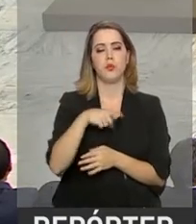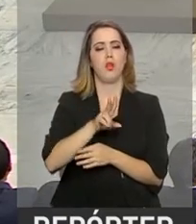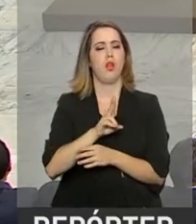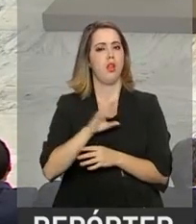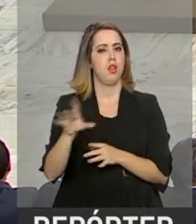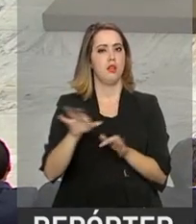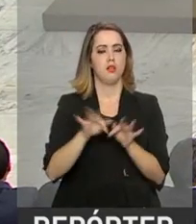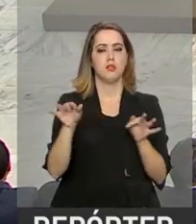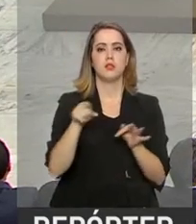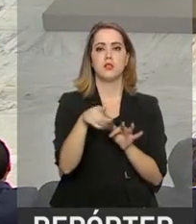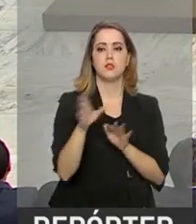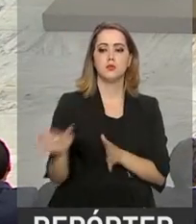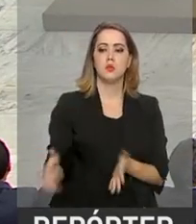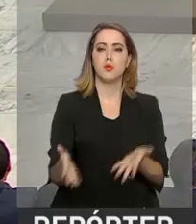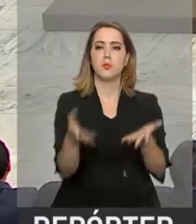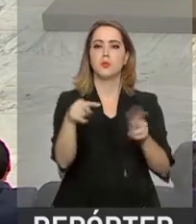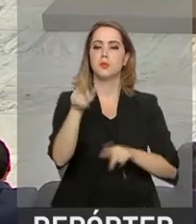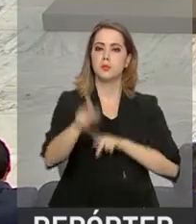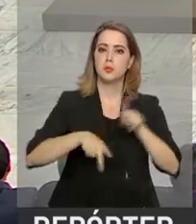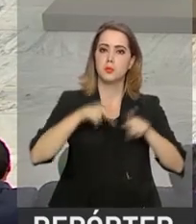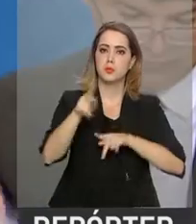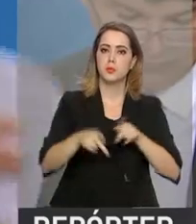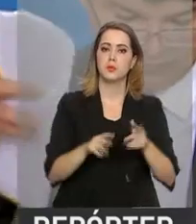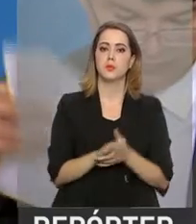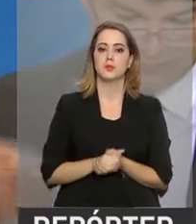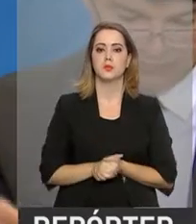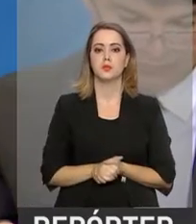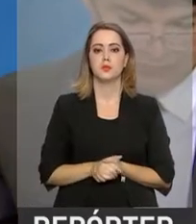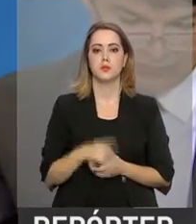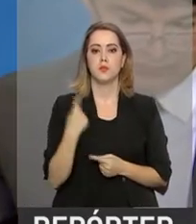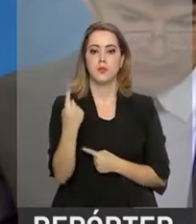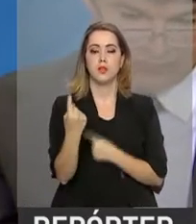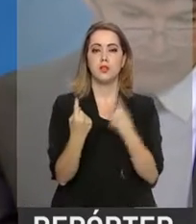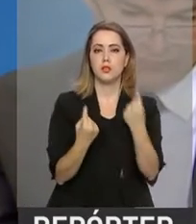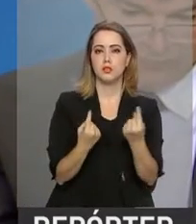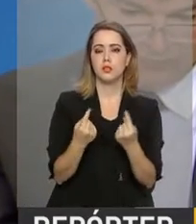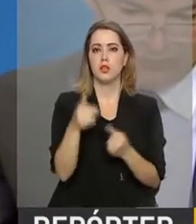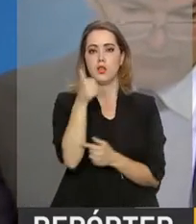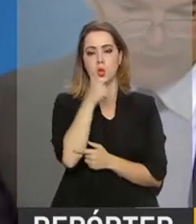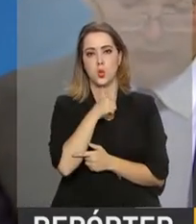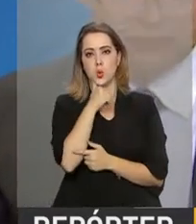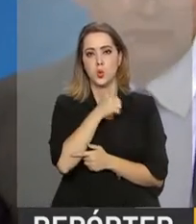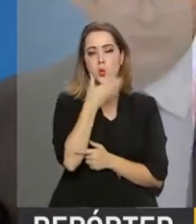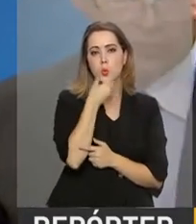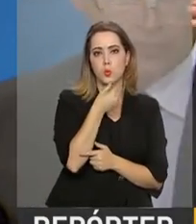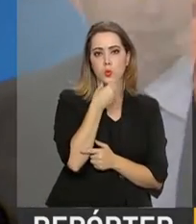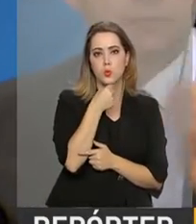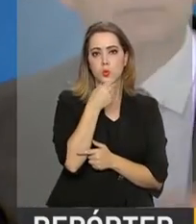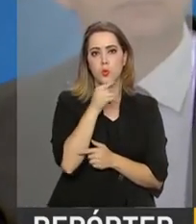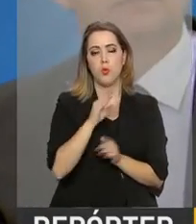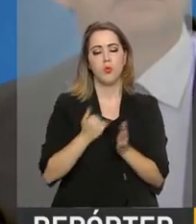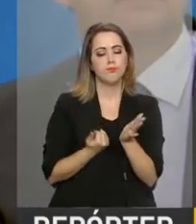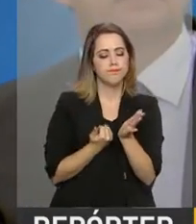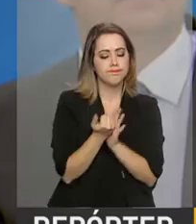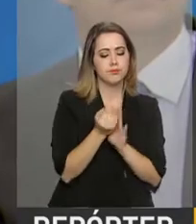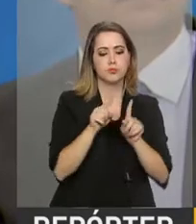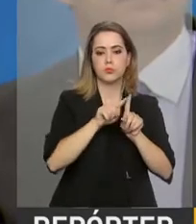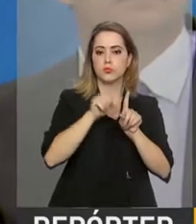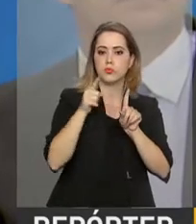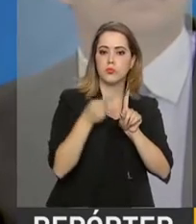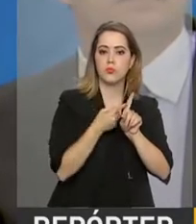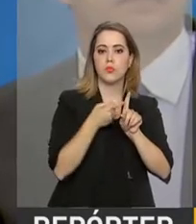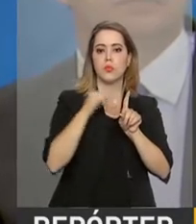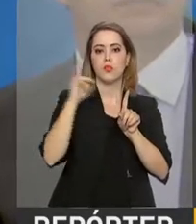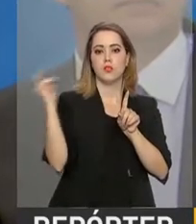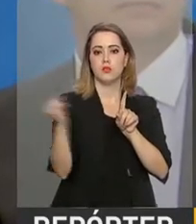sociedade em ações voltadas para a primeira infância. Cada brasileira, cada brasileiro desde a gestação